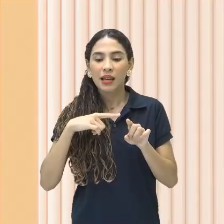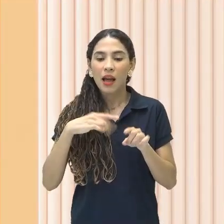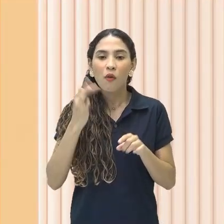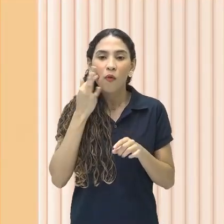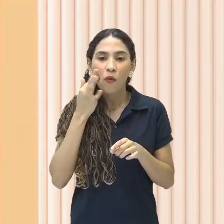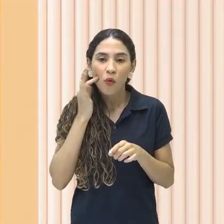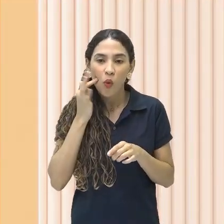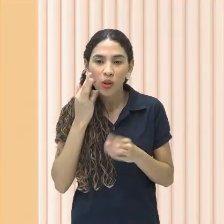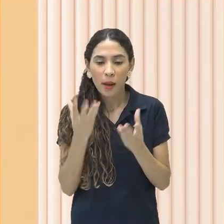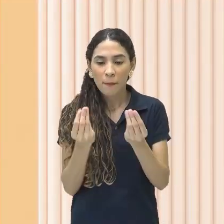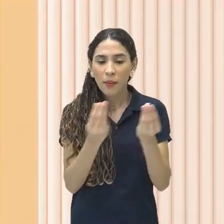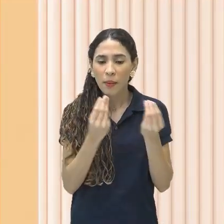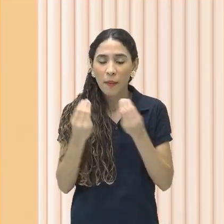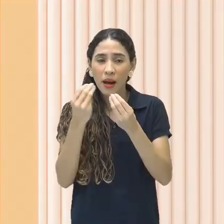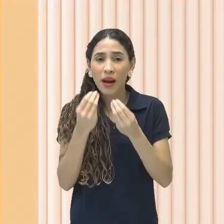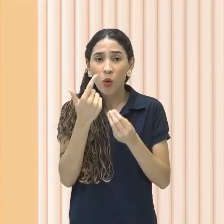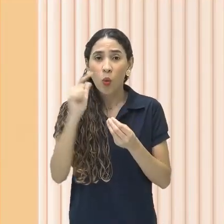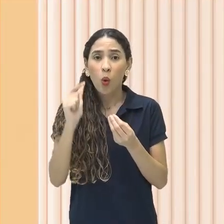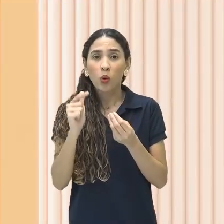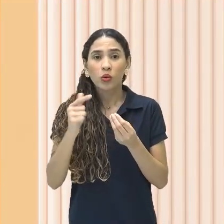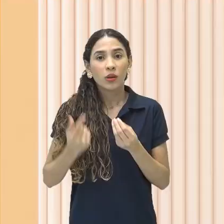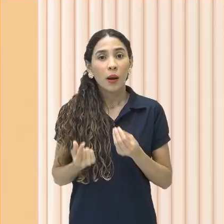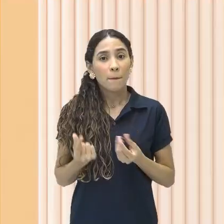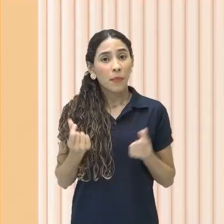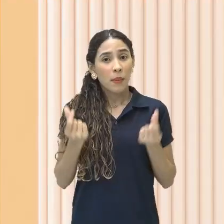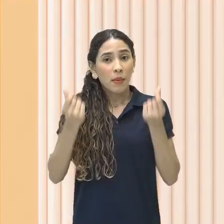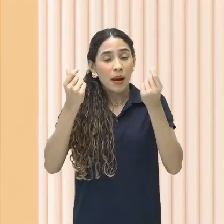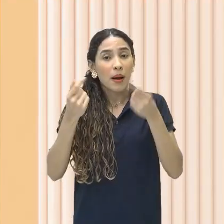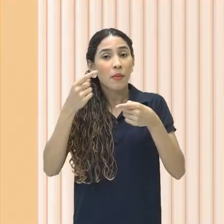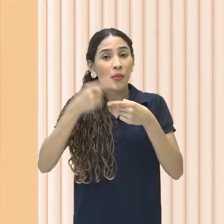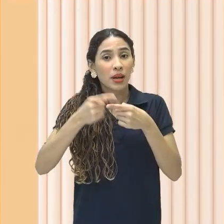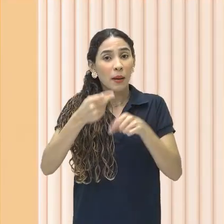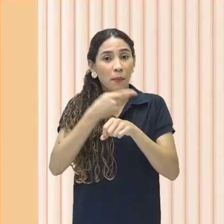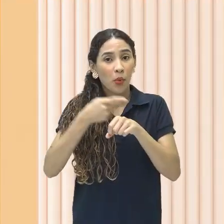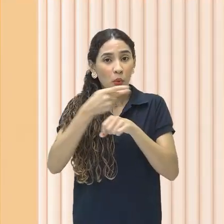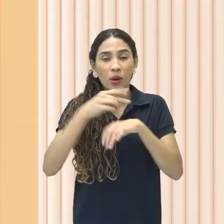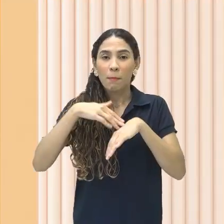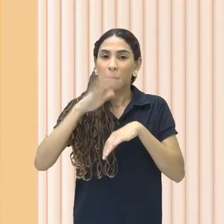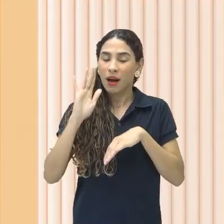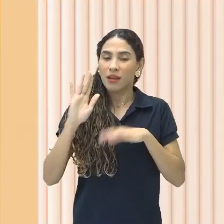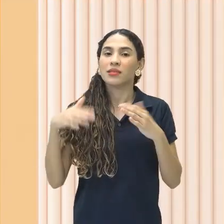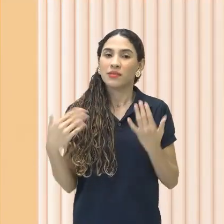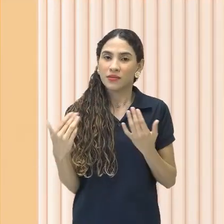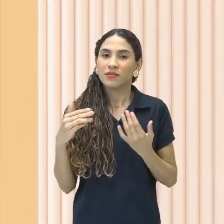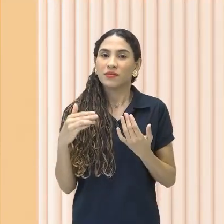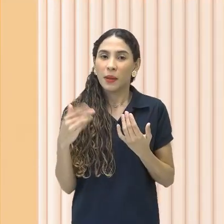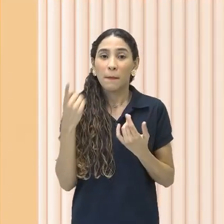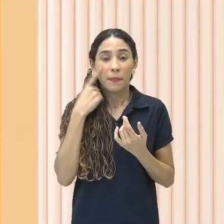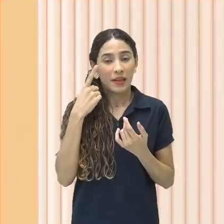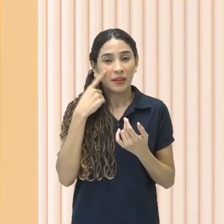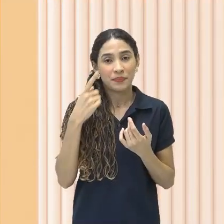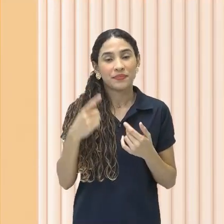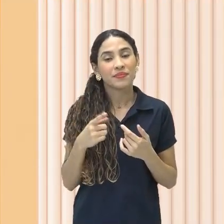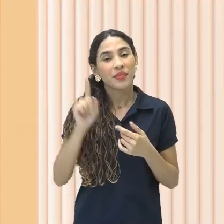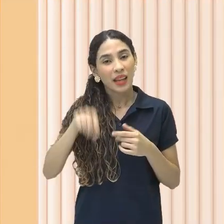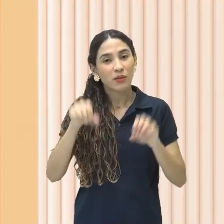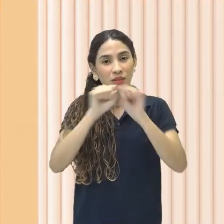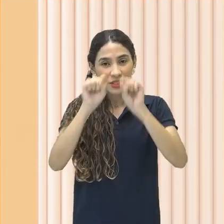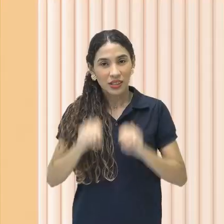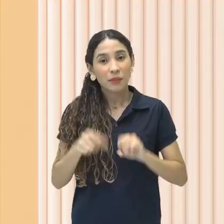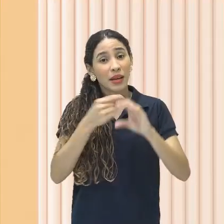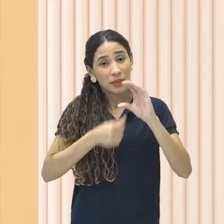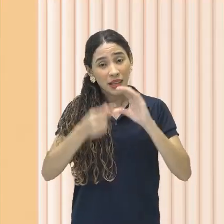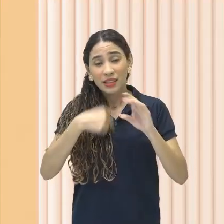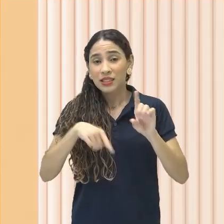mundo pegando abacate. No outro dia, o abacate vai estar mais caro, porque é muita procura. E aí vai ter que ver essa oferta. É assim que o sistema